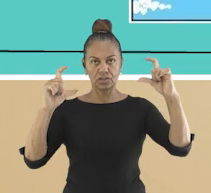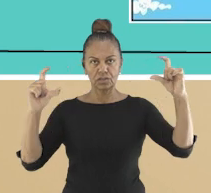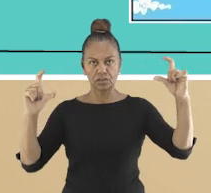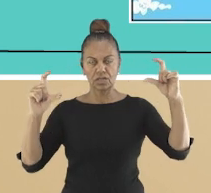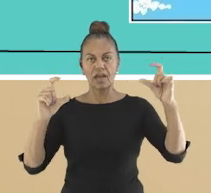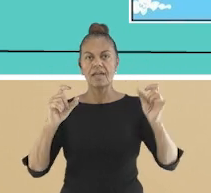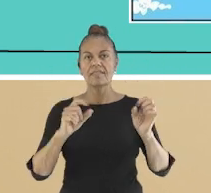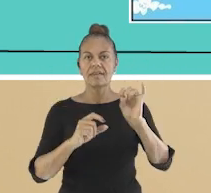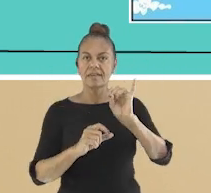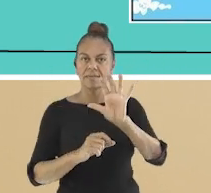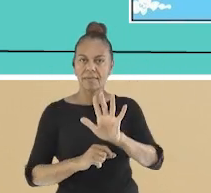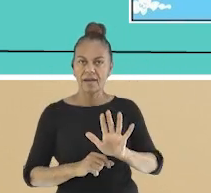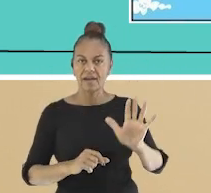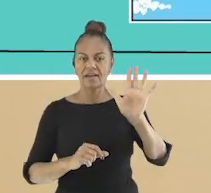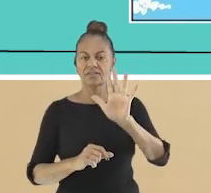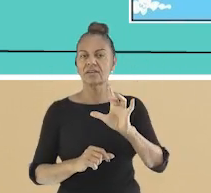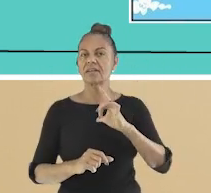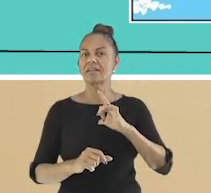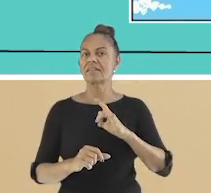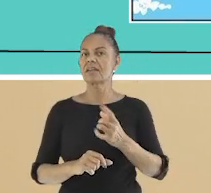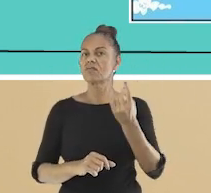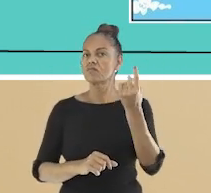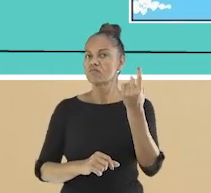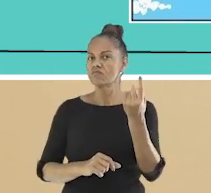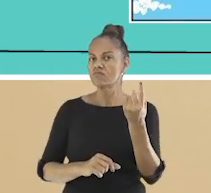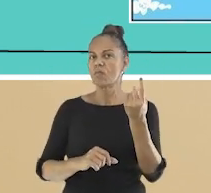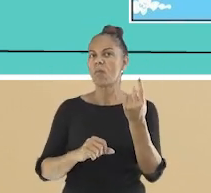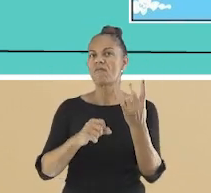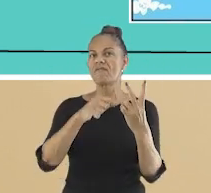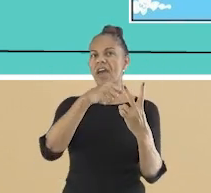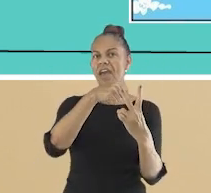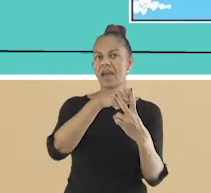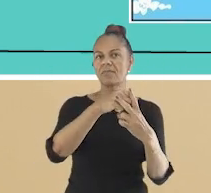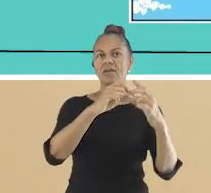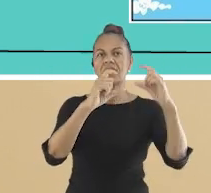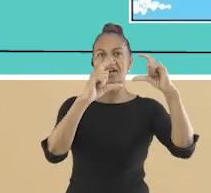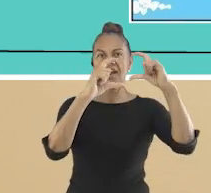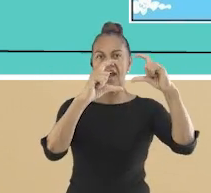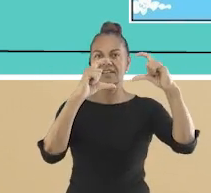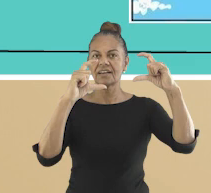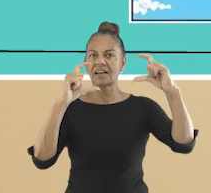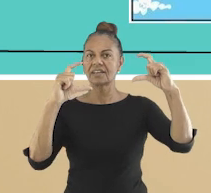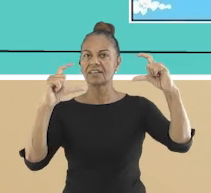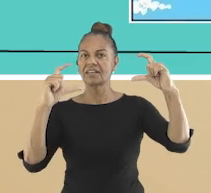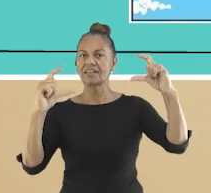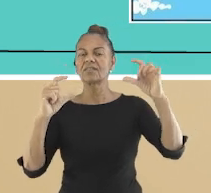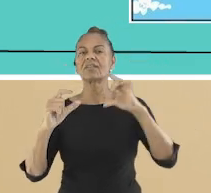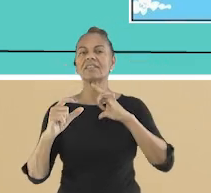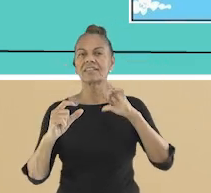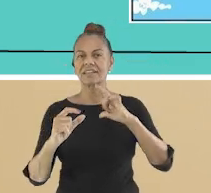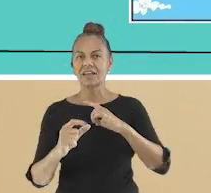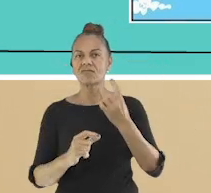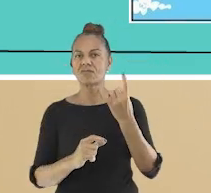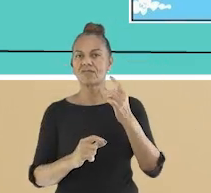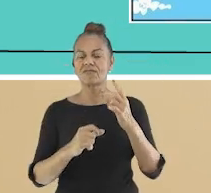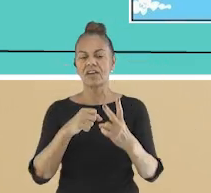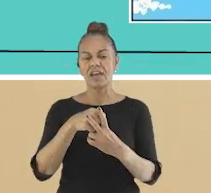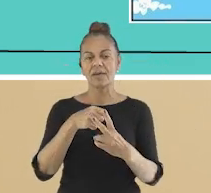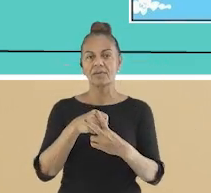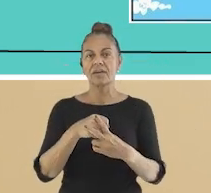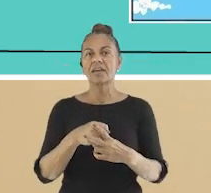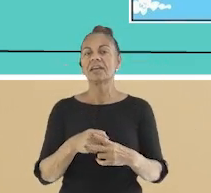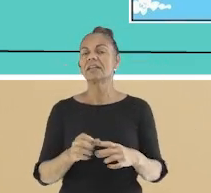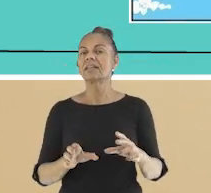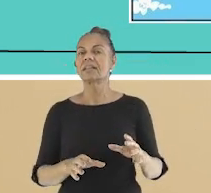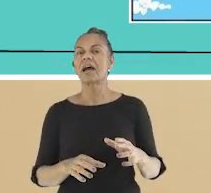por imagens e falas que contêm apenas um verbo em cada quadrinho. E vejam que os verbos não estão conjugados.